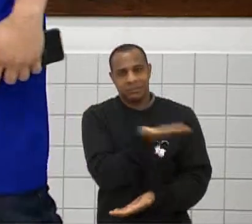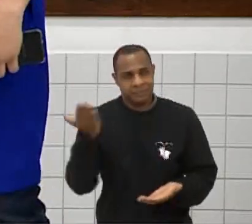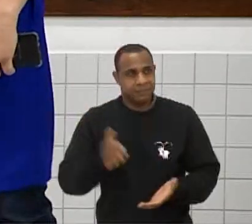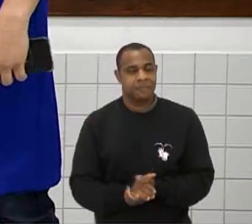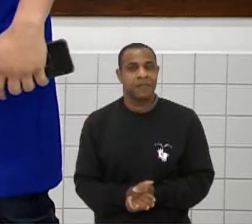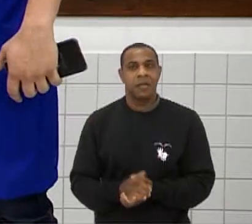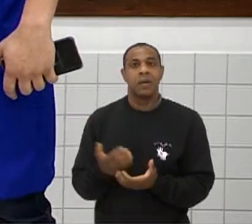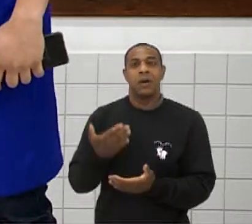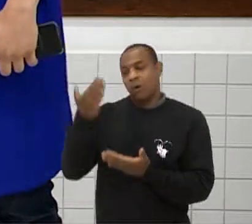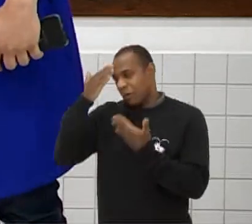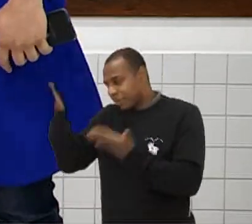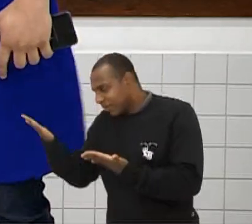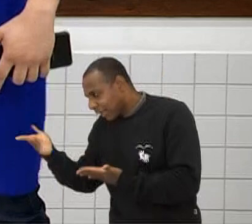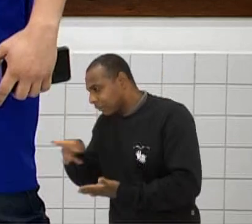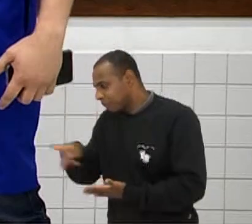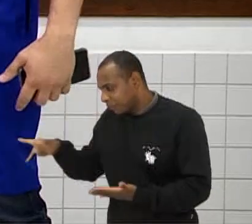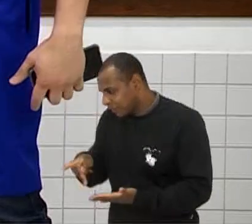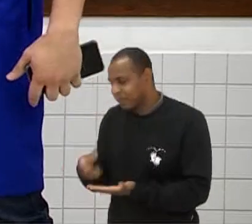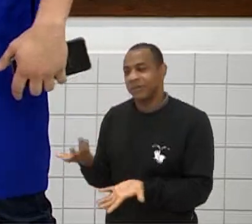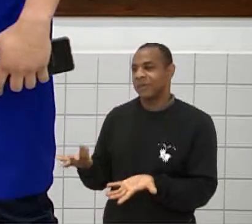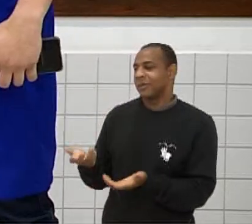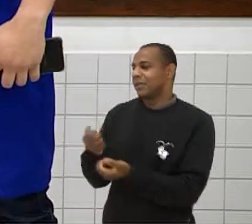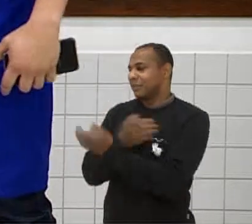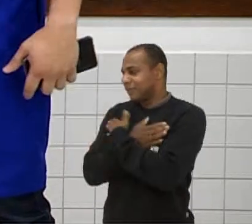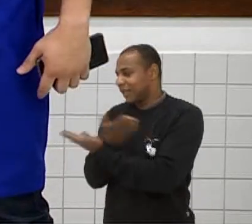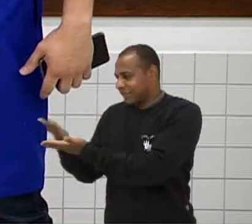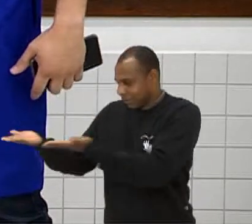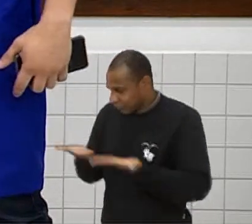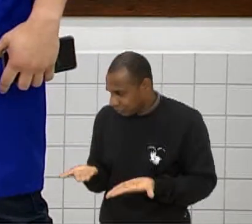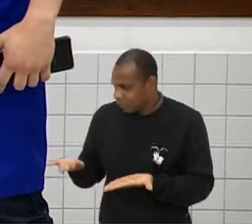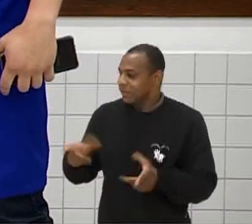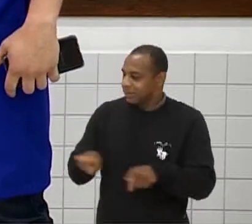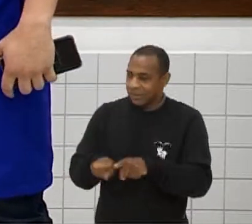obrigado Marlon por ter aceitado o convite a essa aula com a gente. Espero que todos